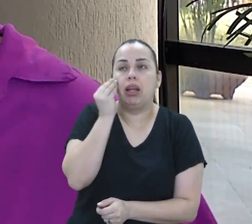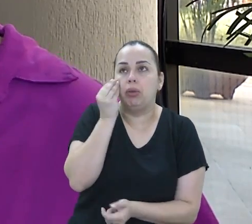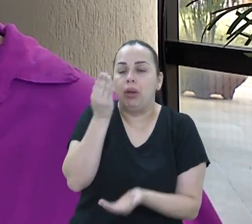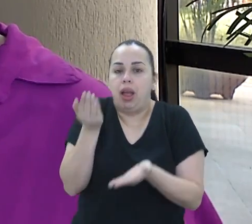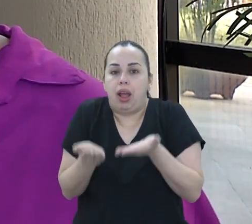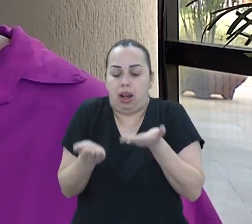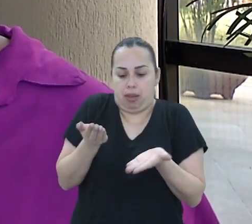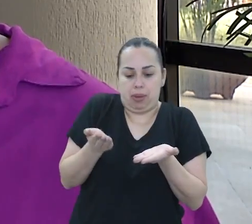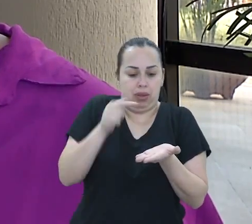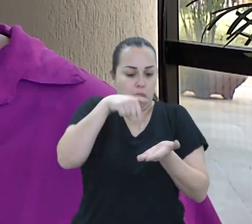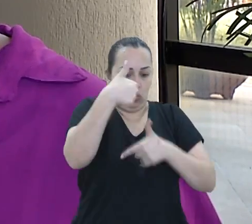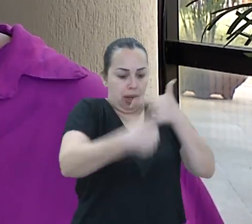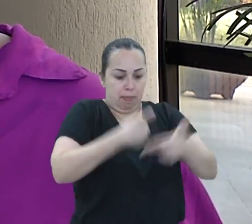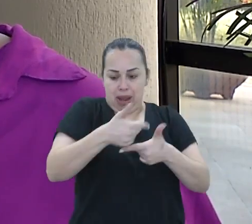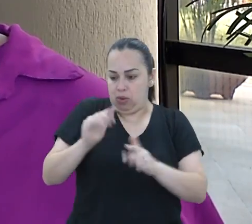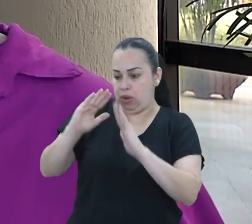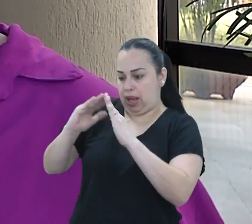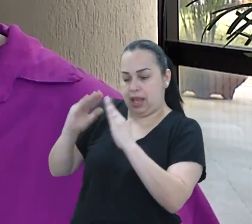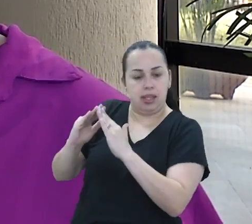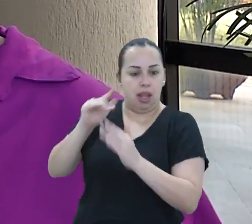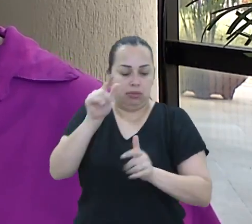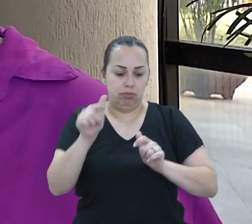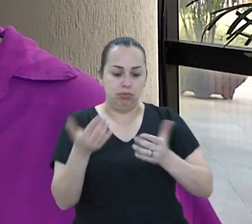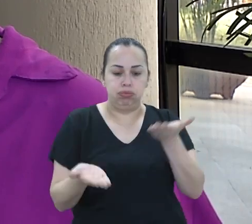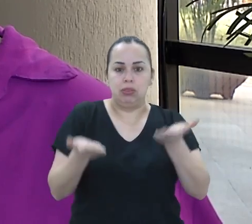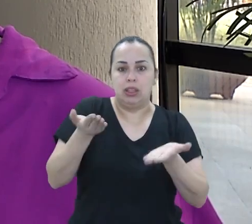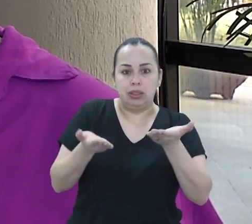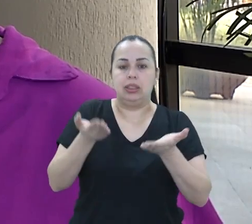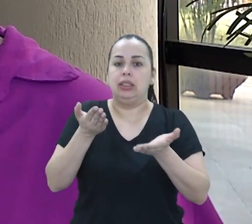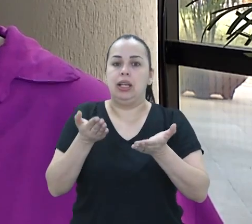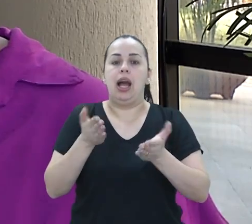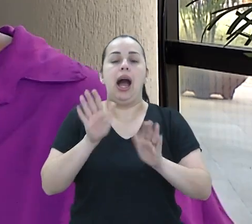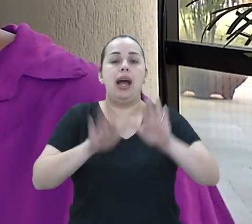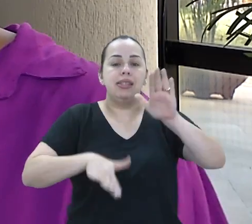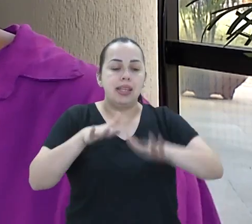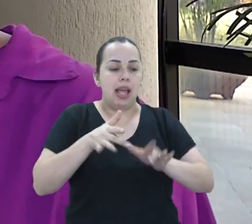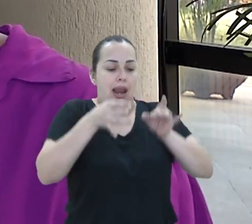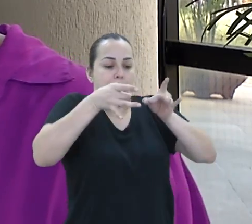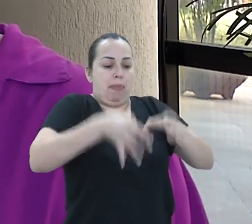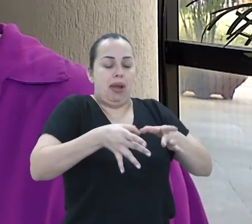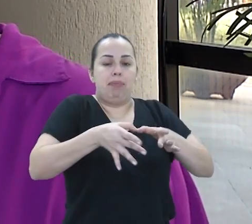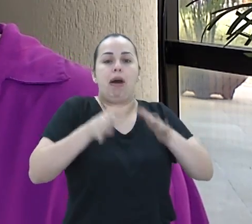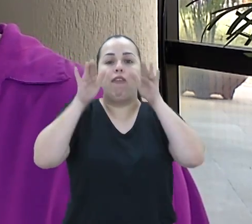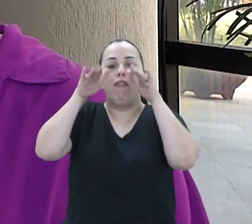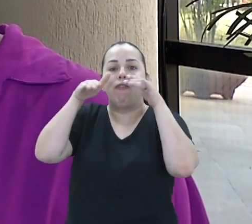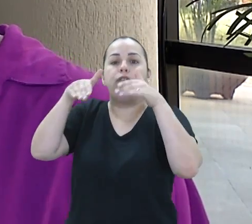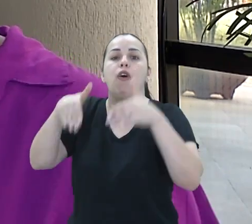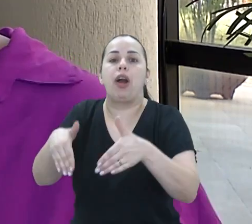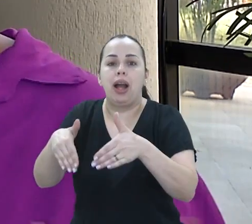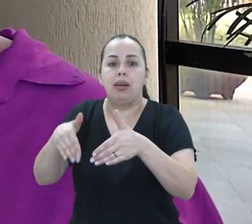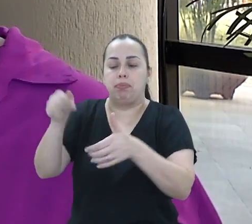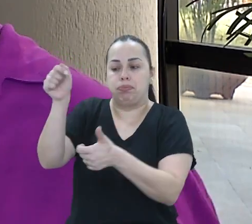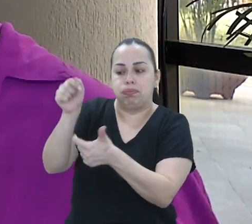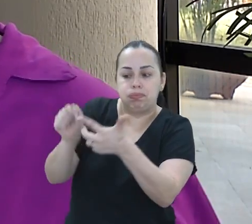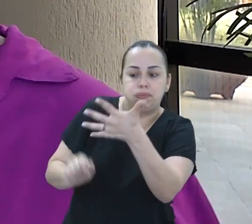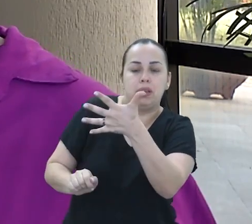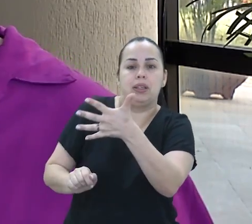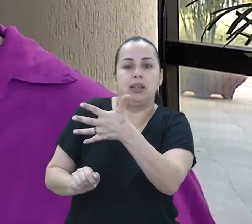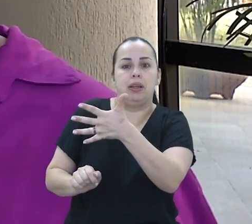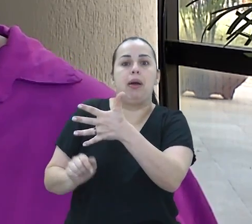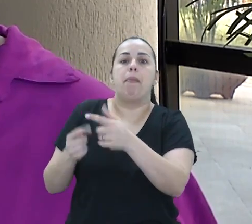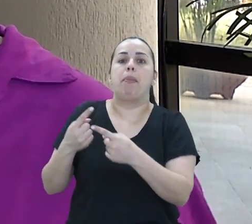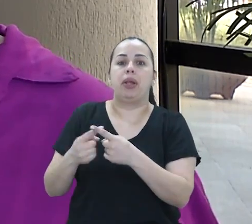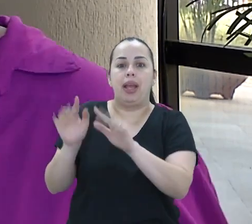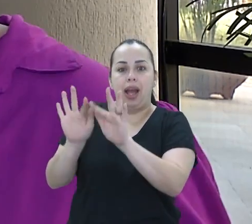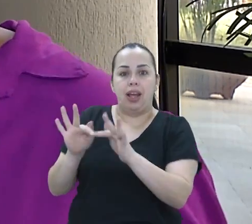se equilibrando. Isso também atrapalha muito os resultados financeiros, porque ela deixa muitas vezes o negócio de lado para se